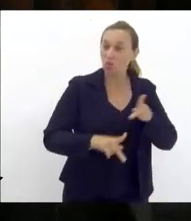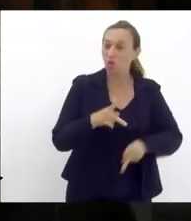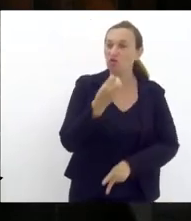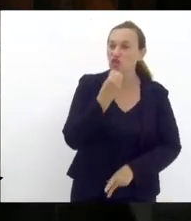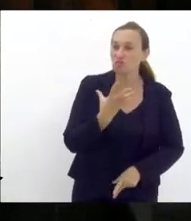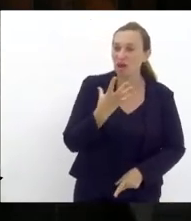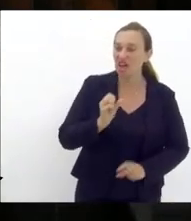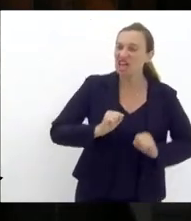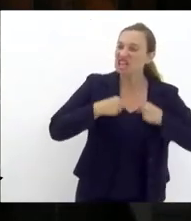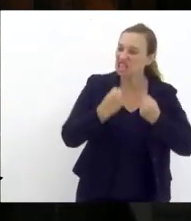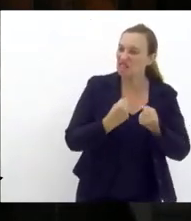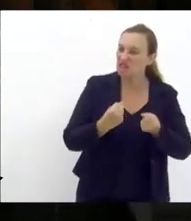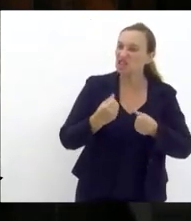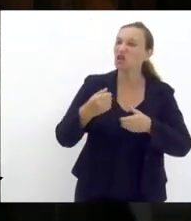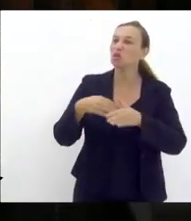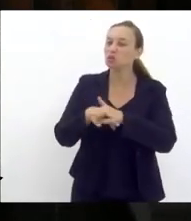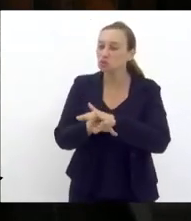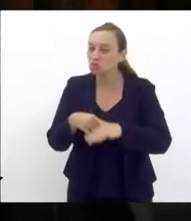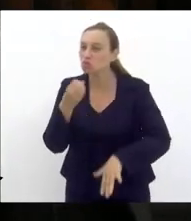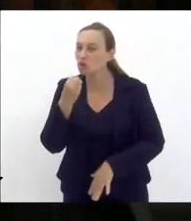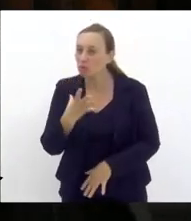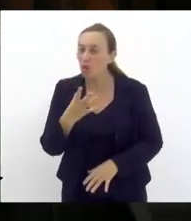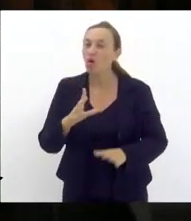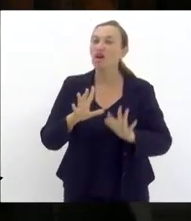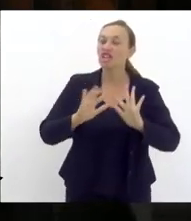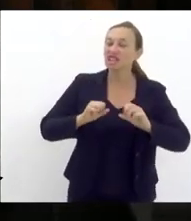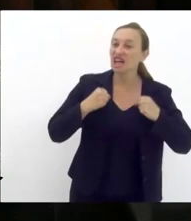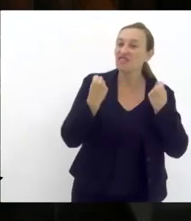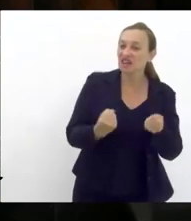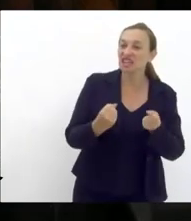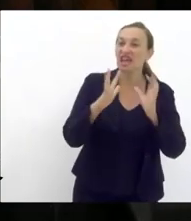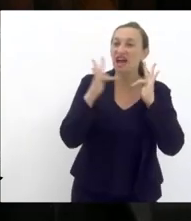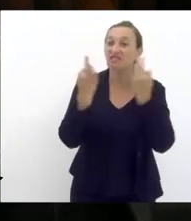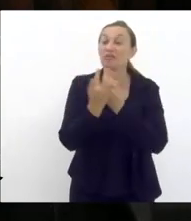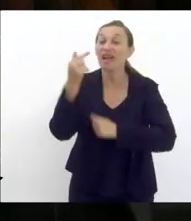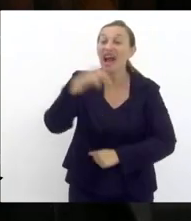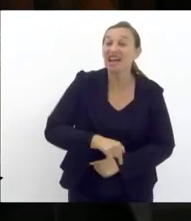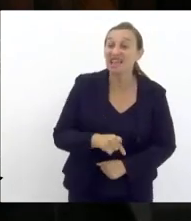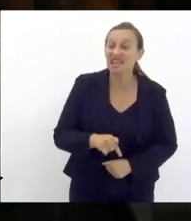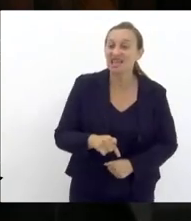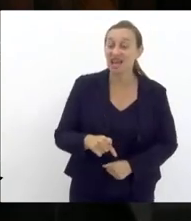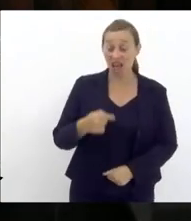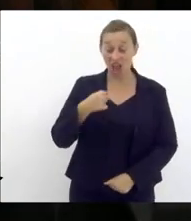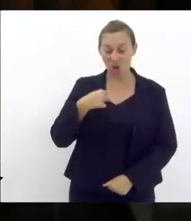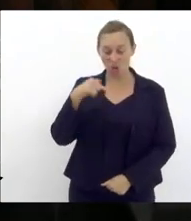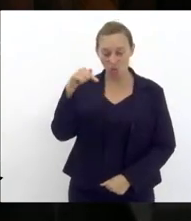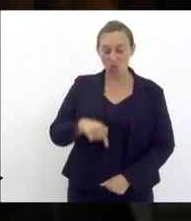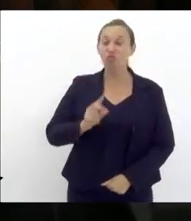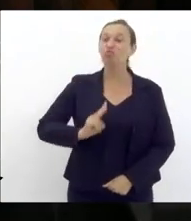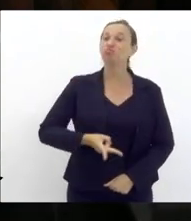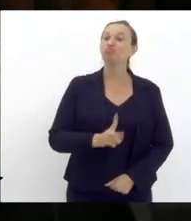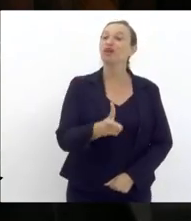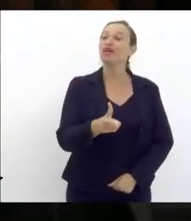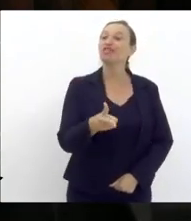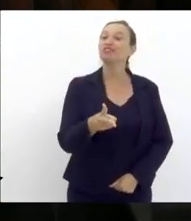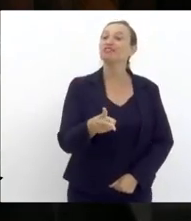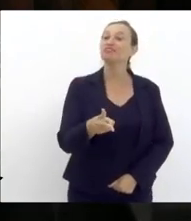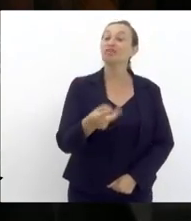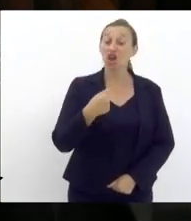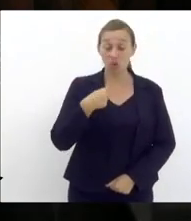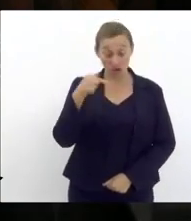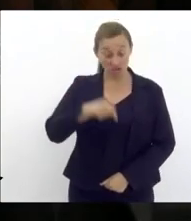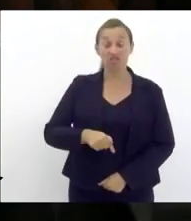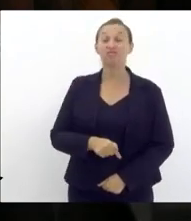defender os bons costumes defender a família aqui eu estarei estou